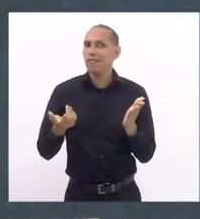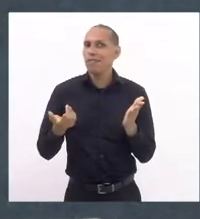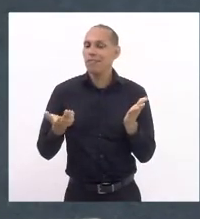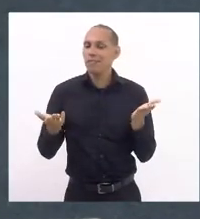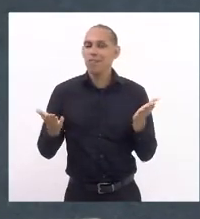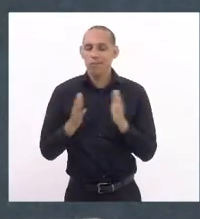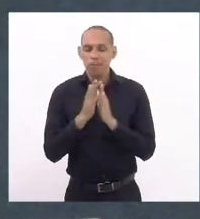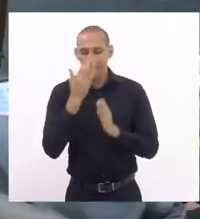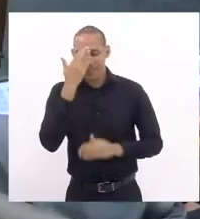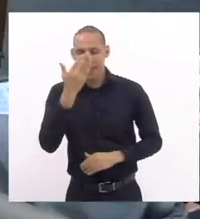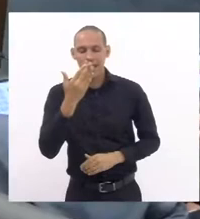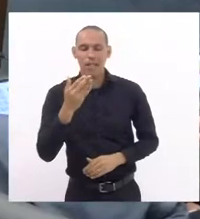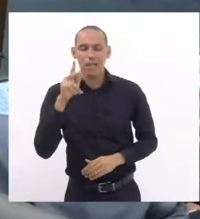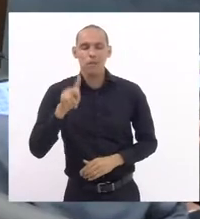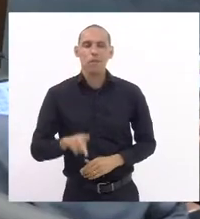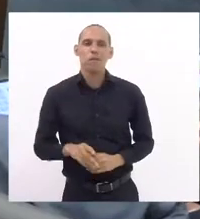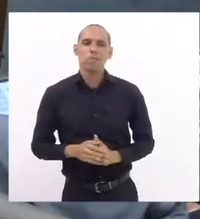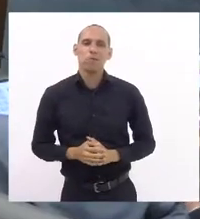Muito obrigado, presidente.